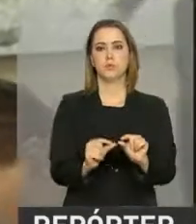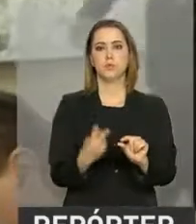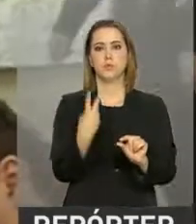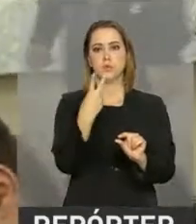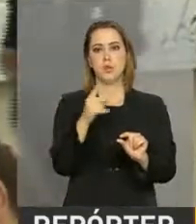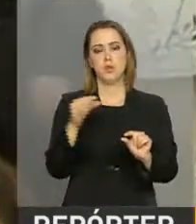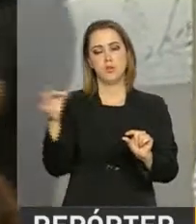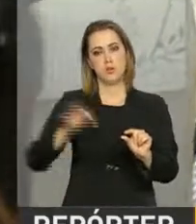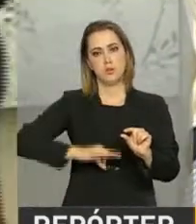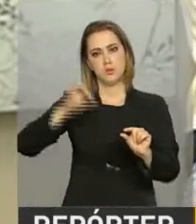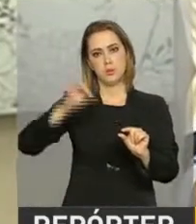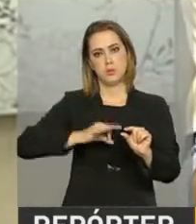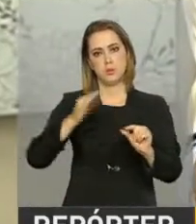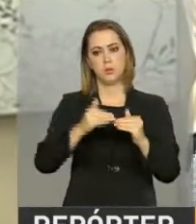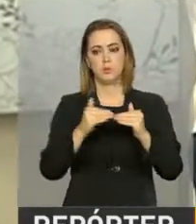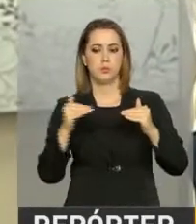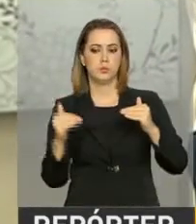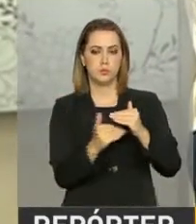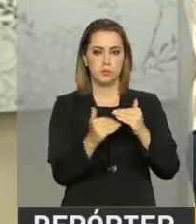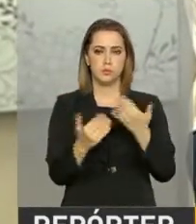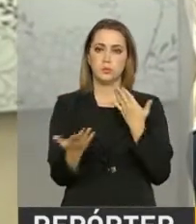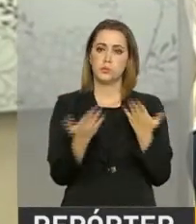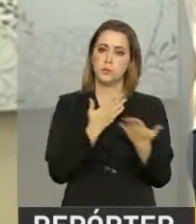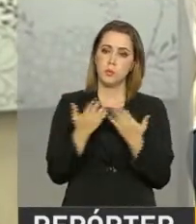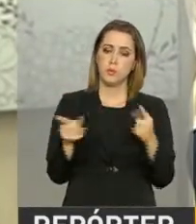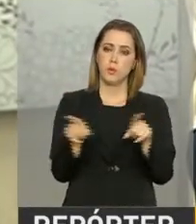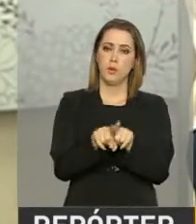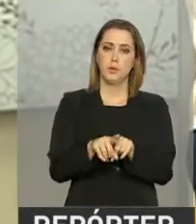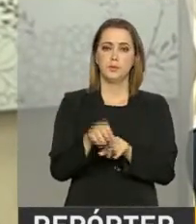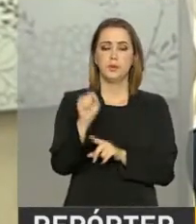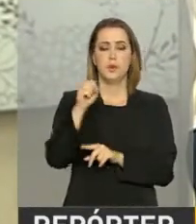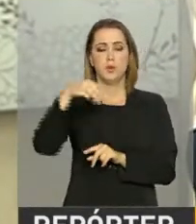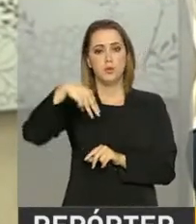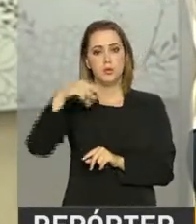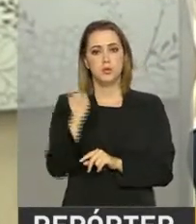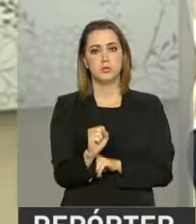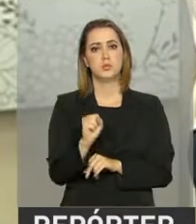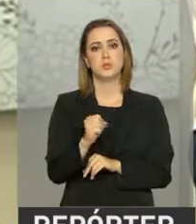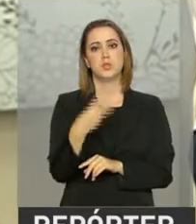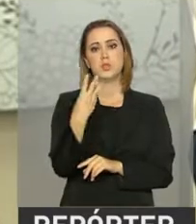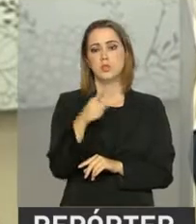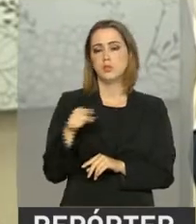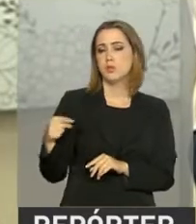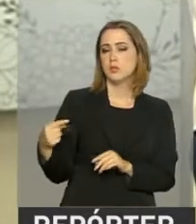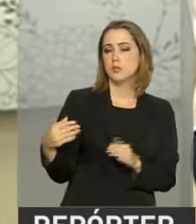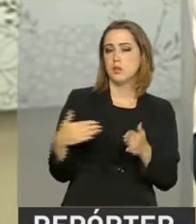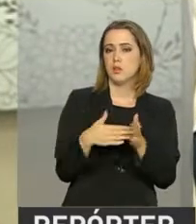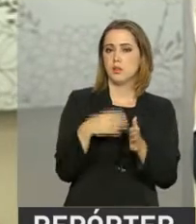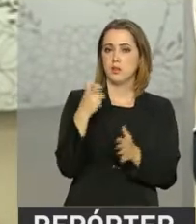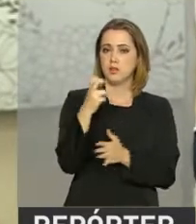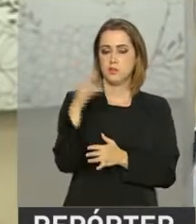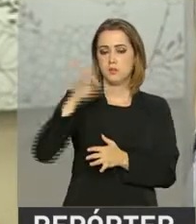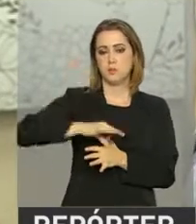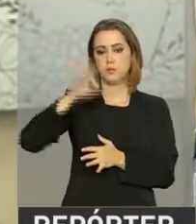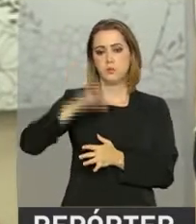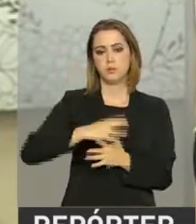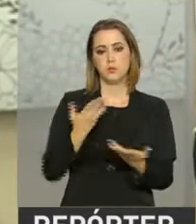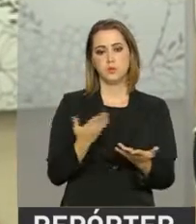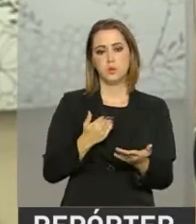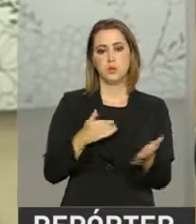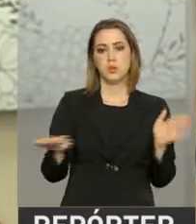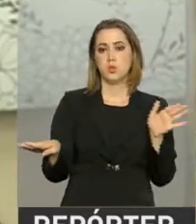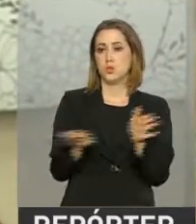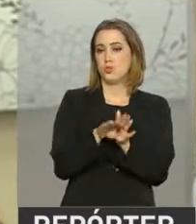2% da população enquanto a organização mundial de saúde recomenda de 3 a 5 por cento e quando chega o final